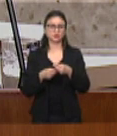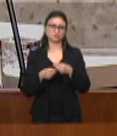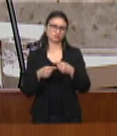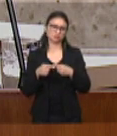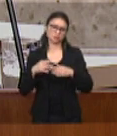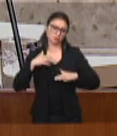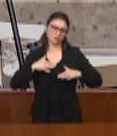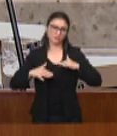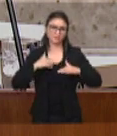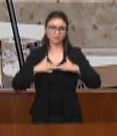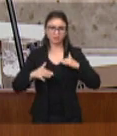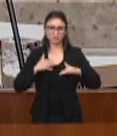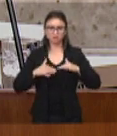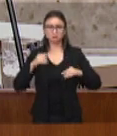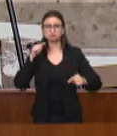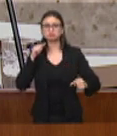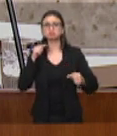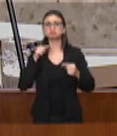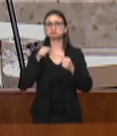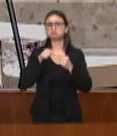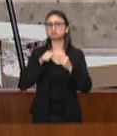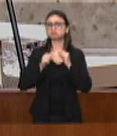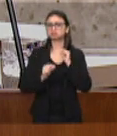a todo esse movimento no sentido da